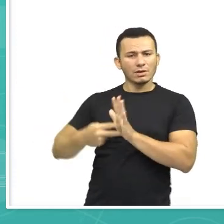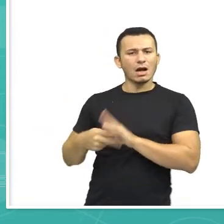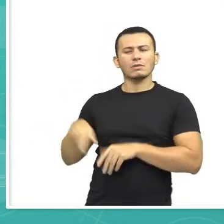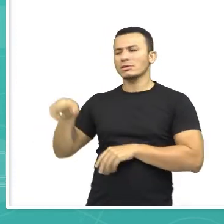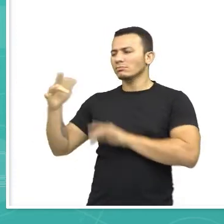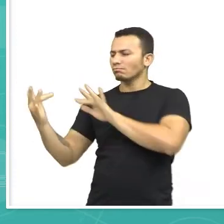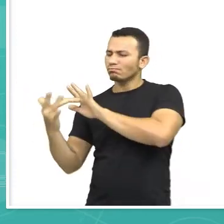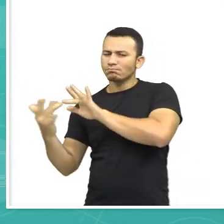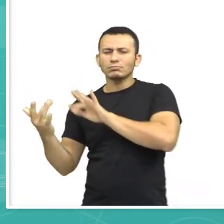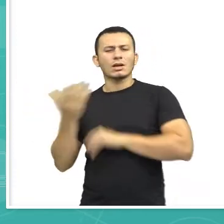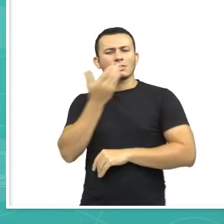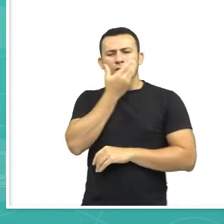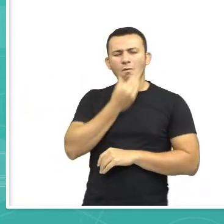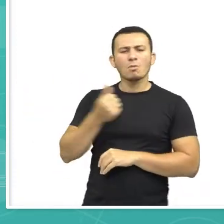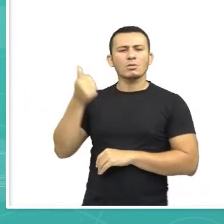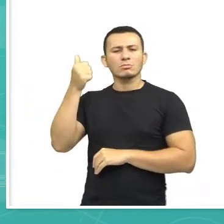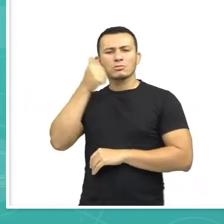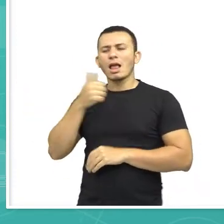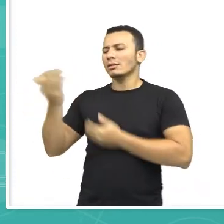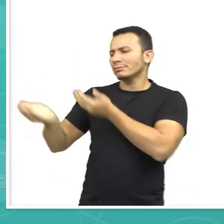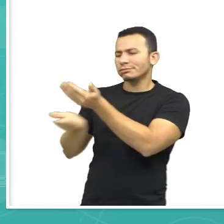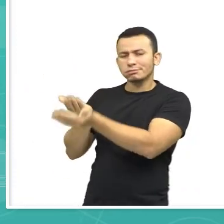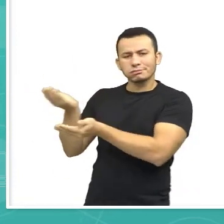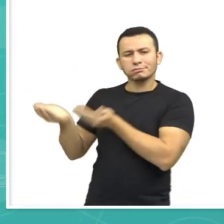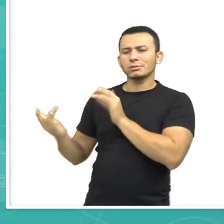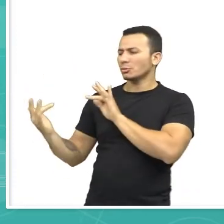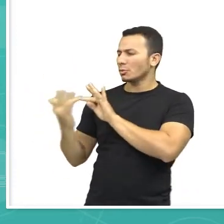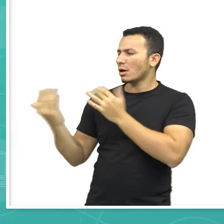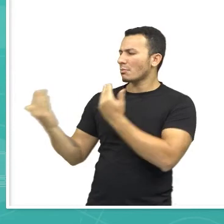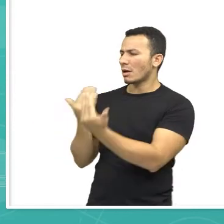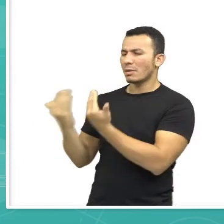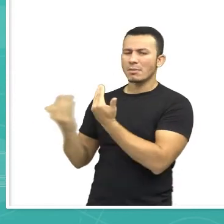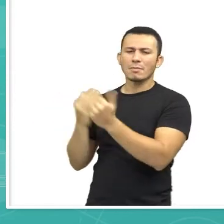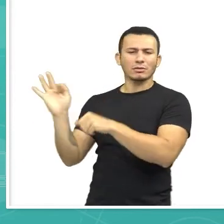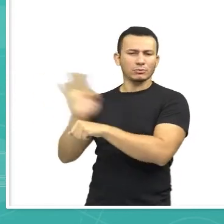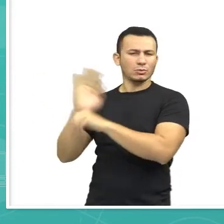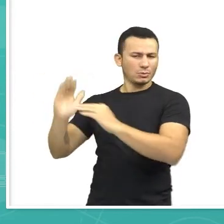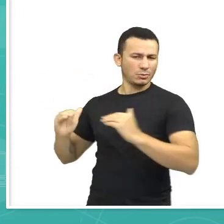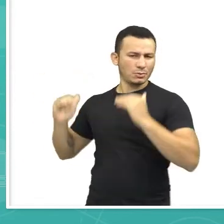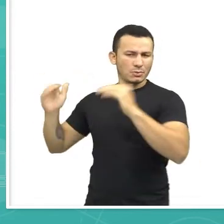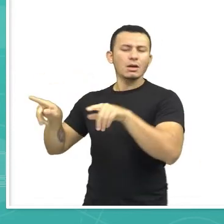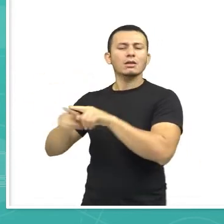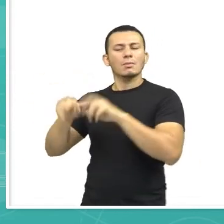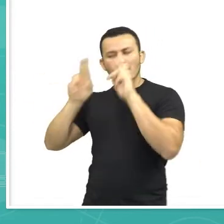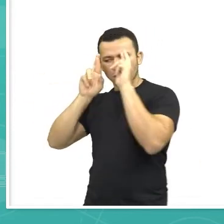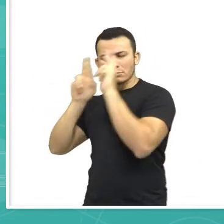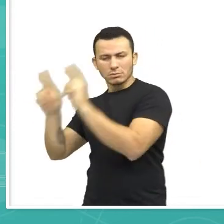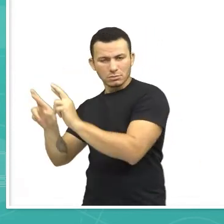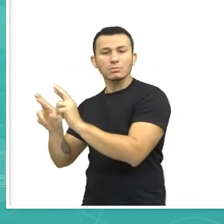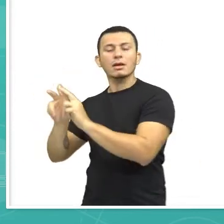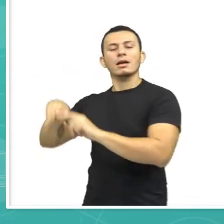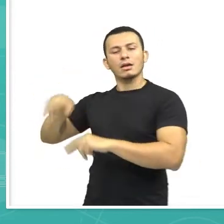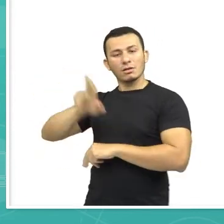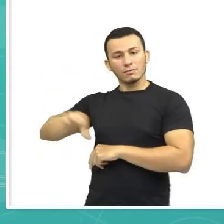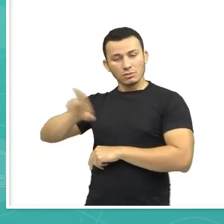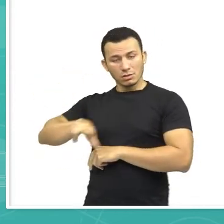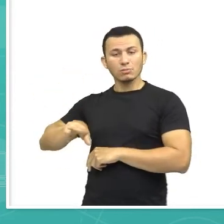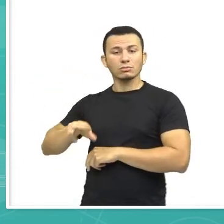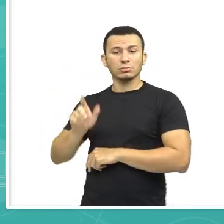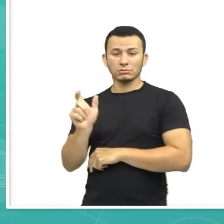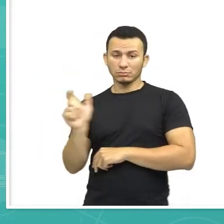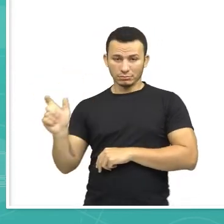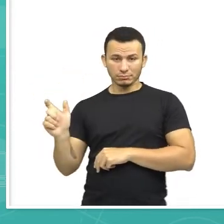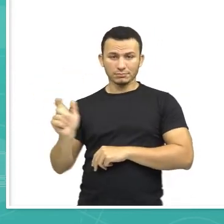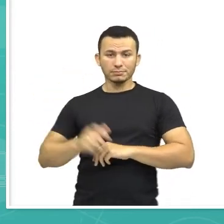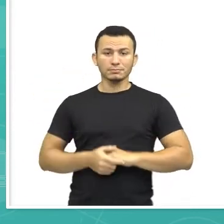queira falar de uma maneira mais formal, não é isso? Num ambiente formal, utilizando esse tipo de